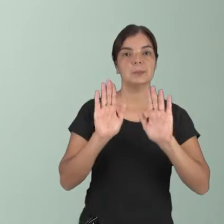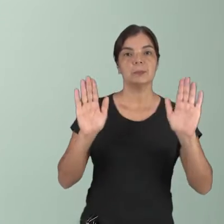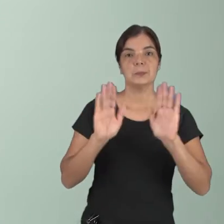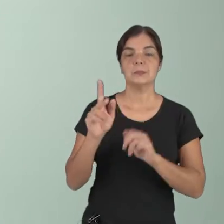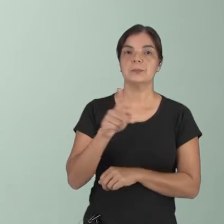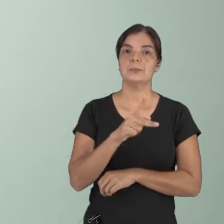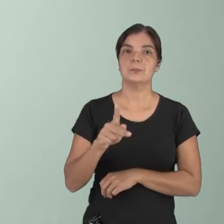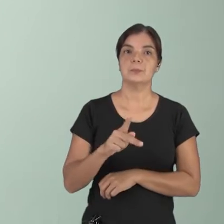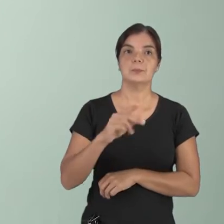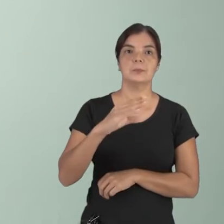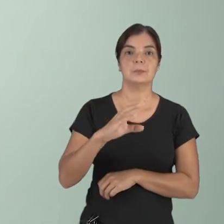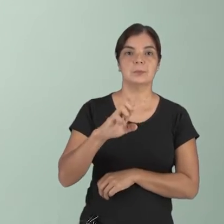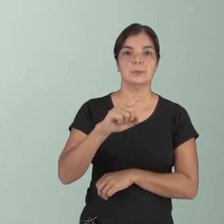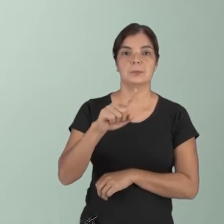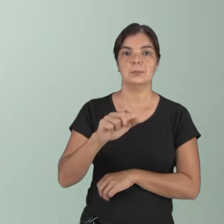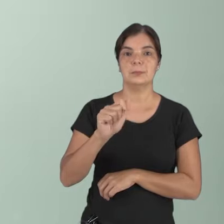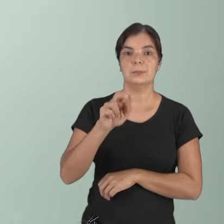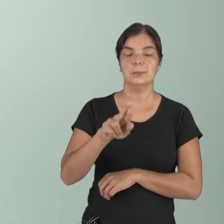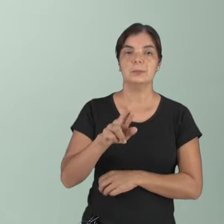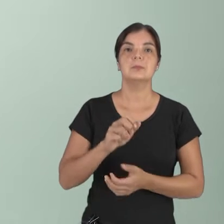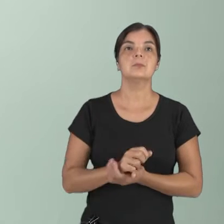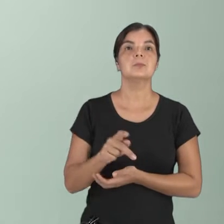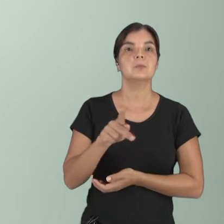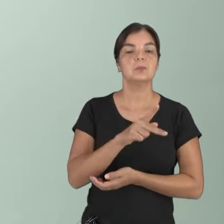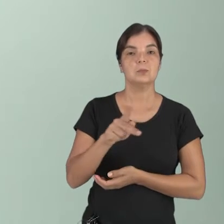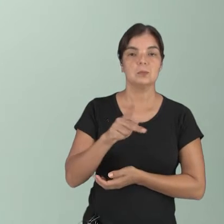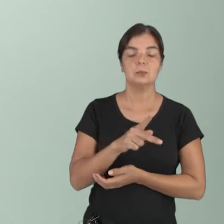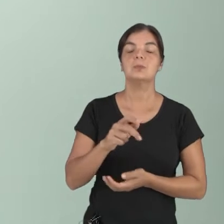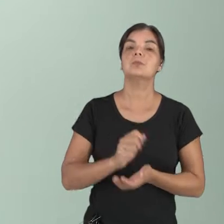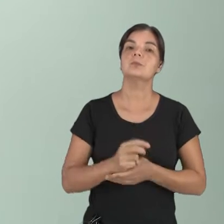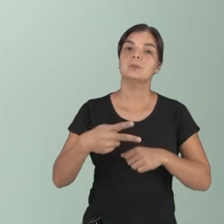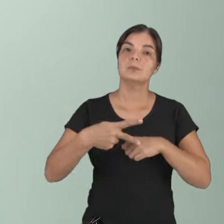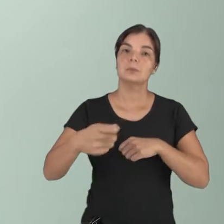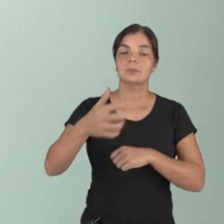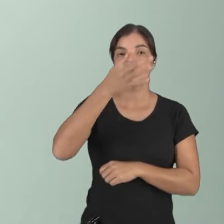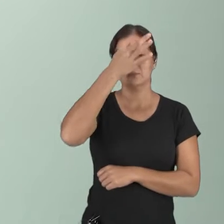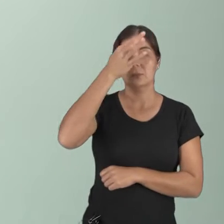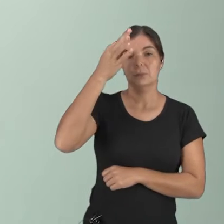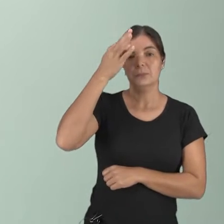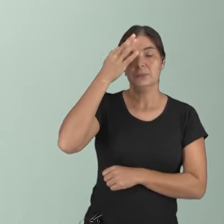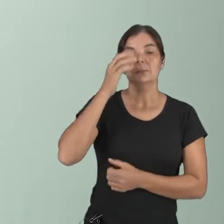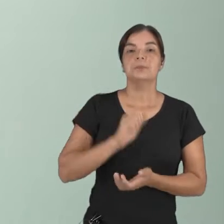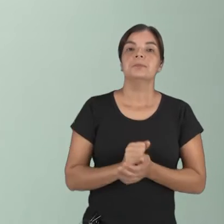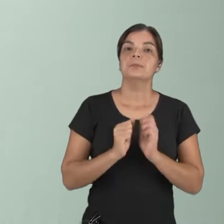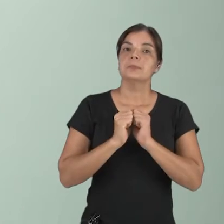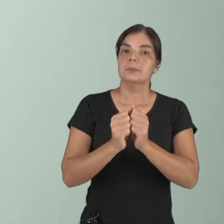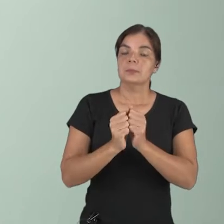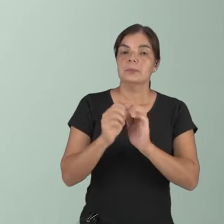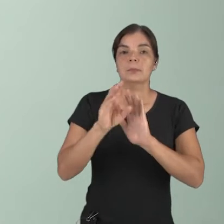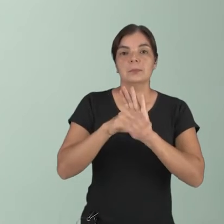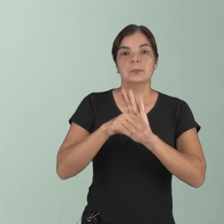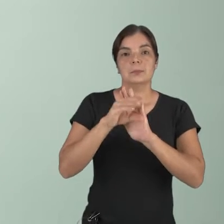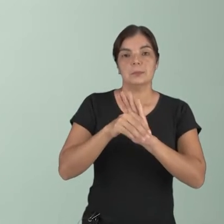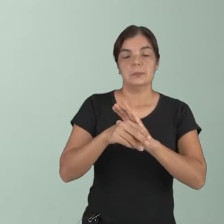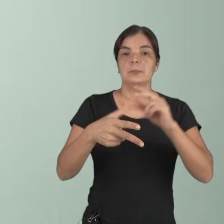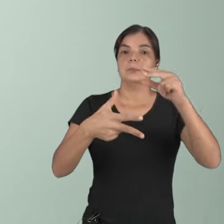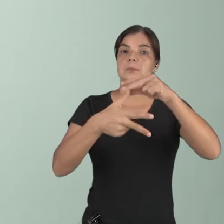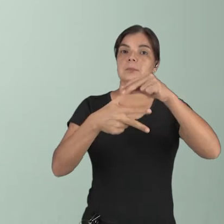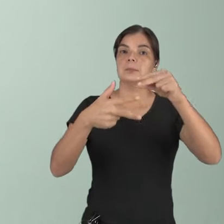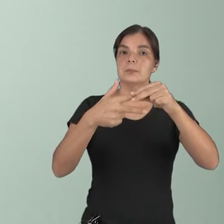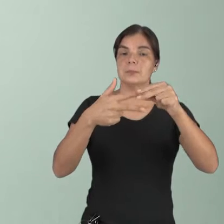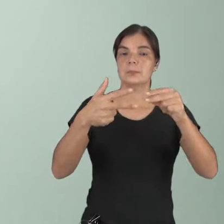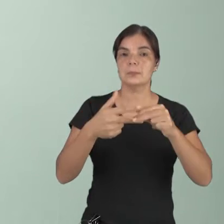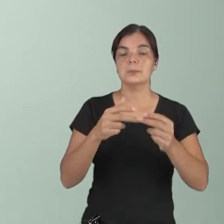Olá pessoal, sou o professor César Hildo, sou professor especialista em filosofia e vou estar com vocês com conteúdos para o